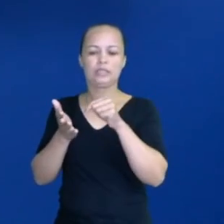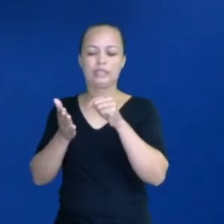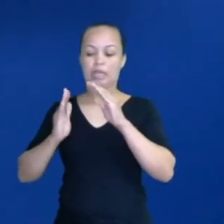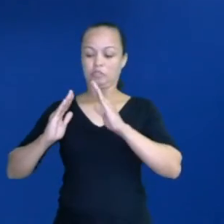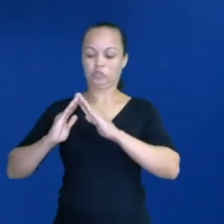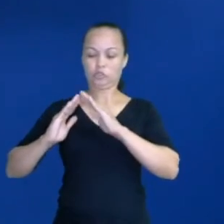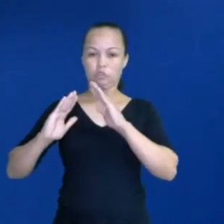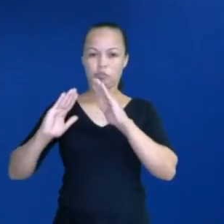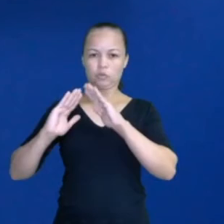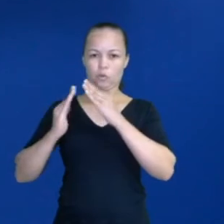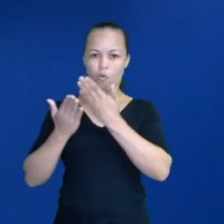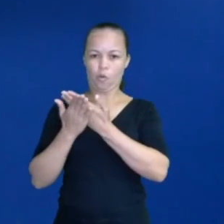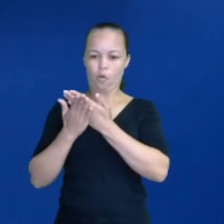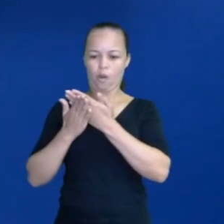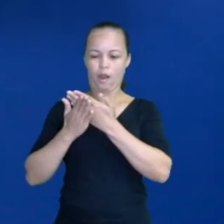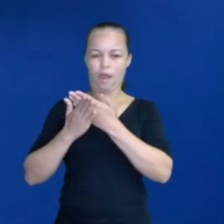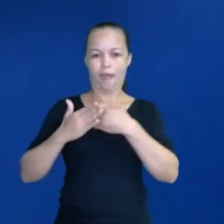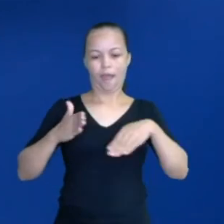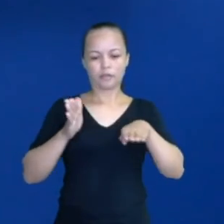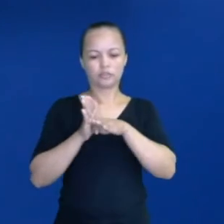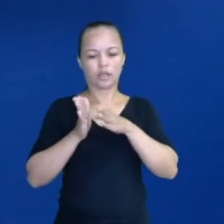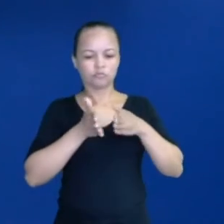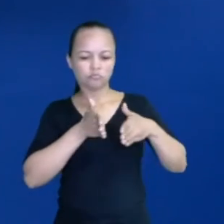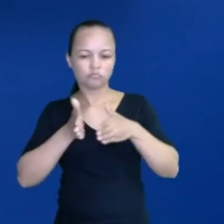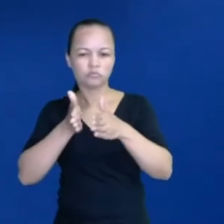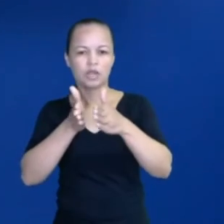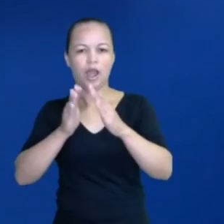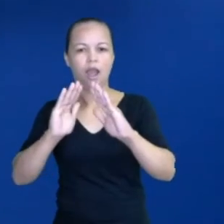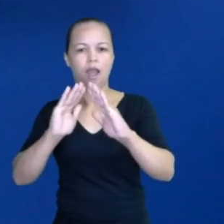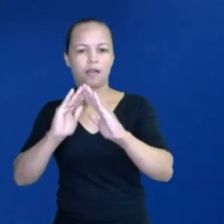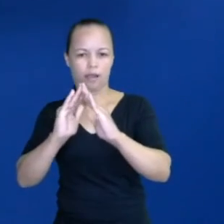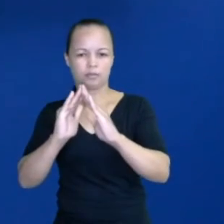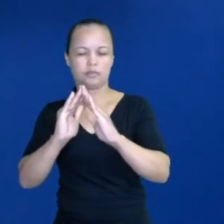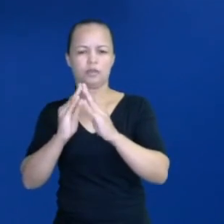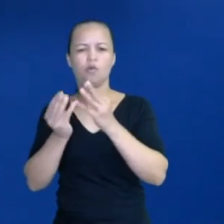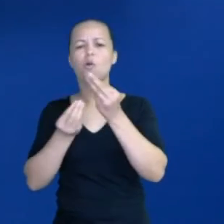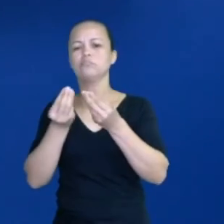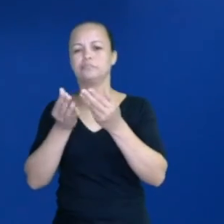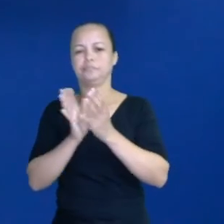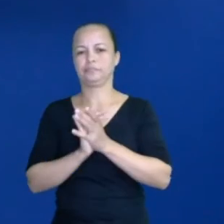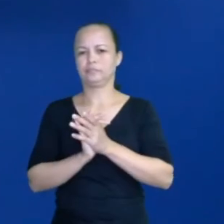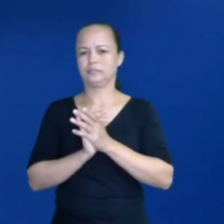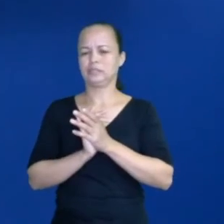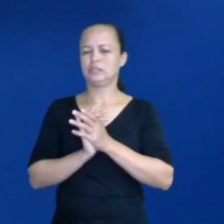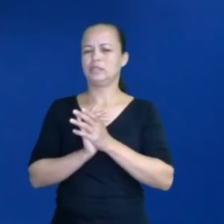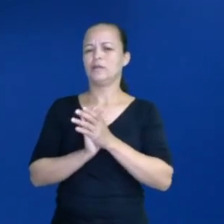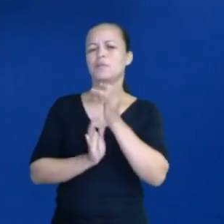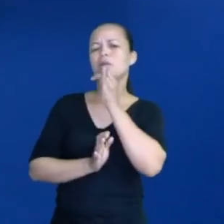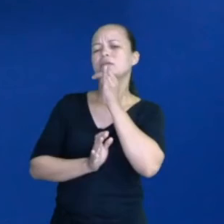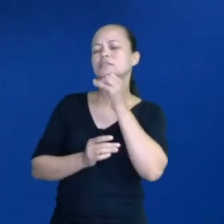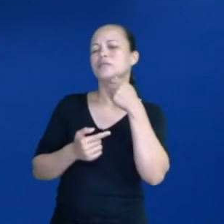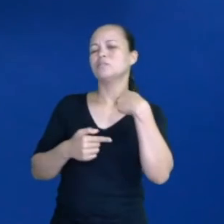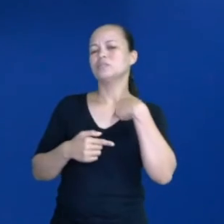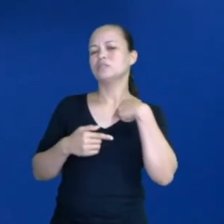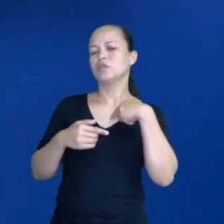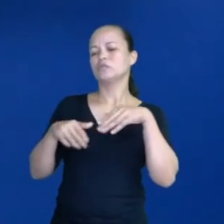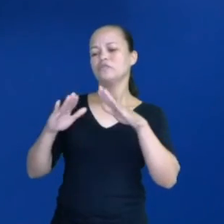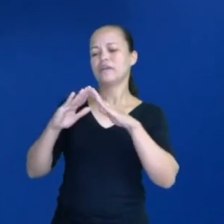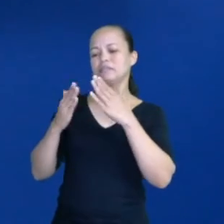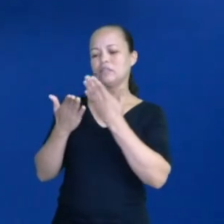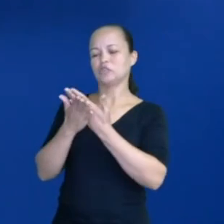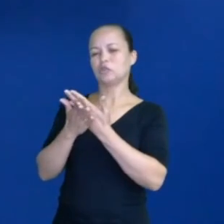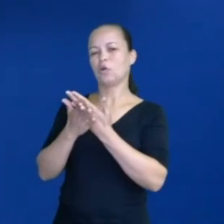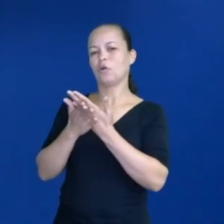até a sua casa. Se eu, professora Thalita, estivesse na escola e quisesse ir na sua casa tomar um cafezinho com bolacha,